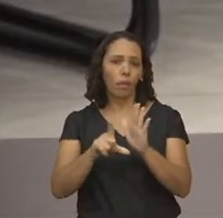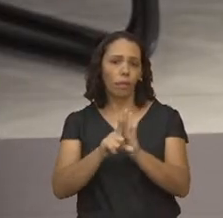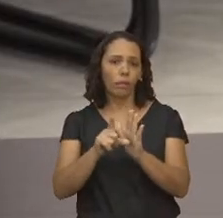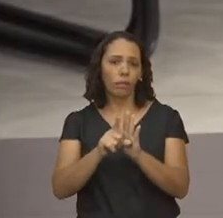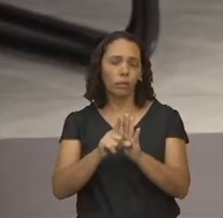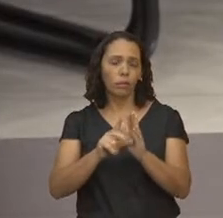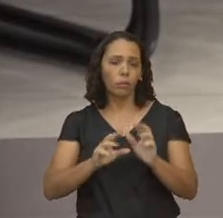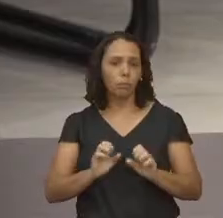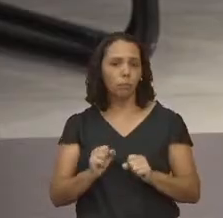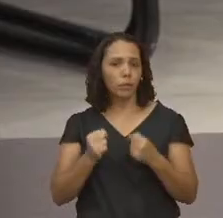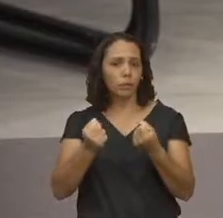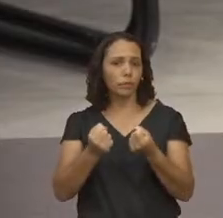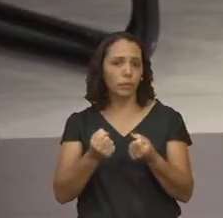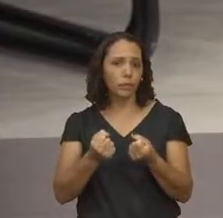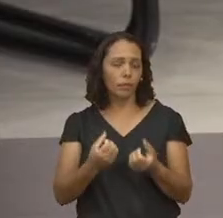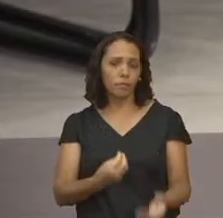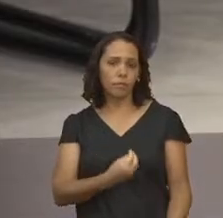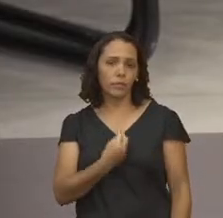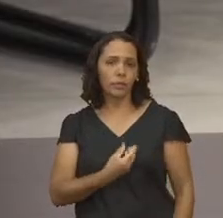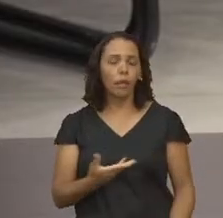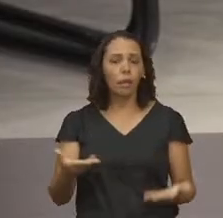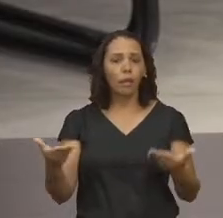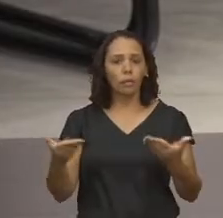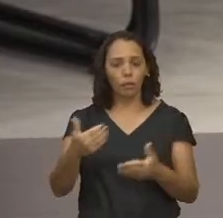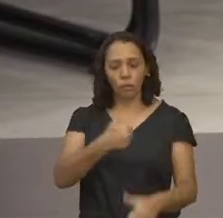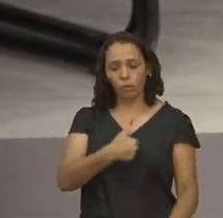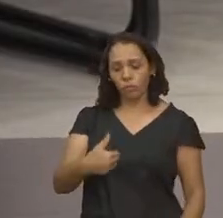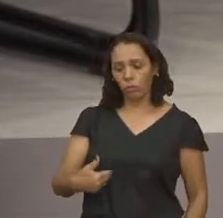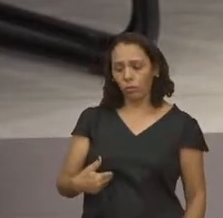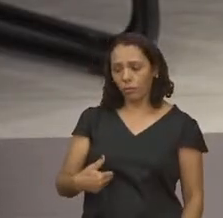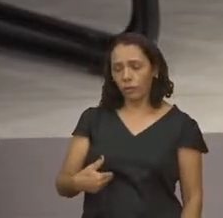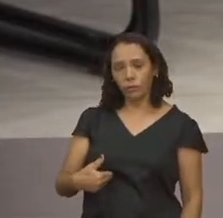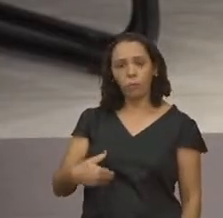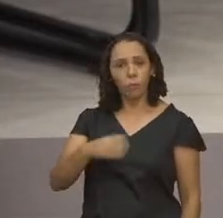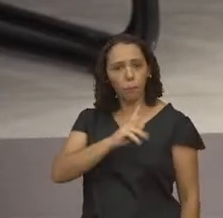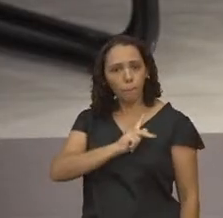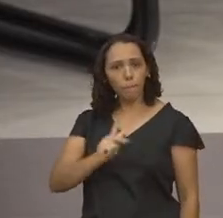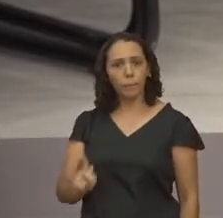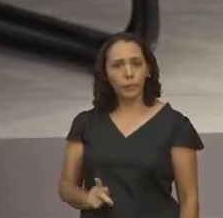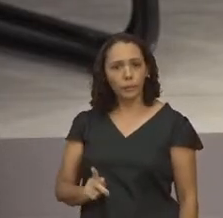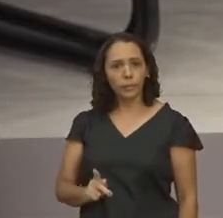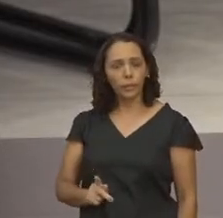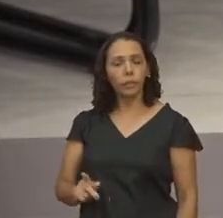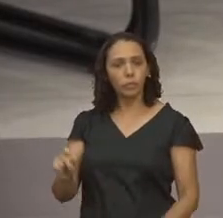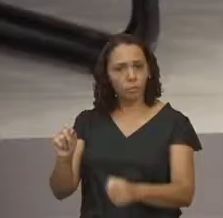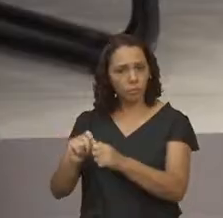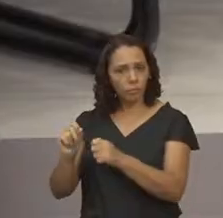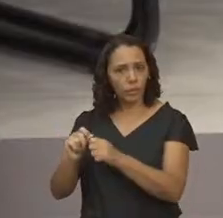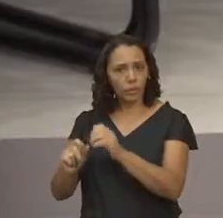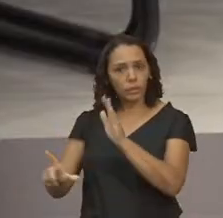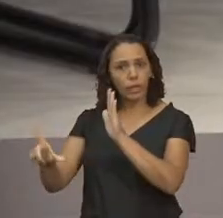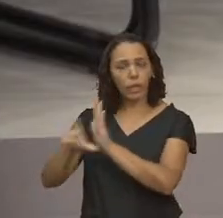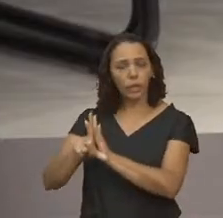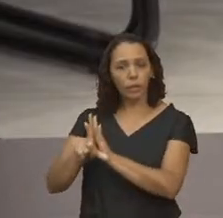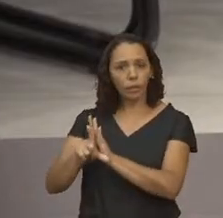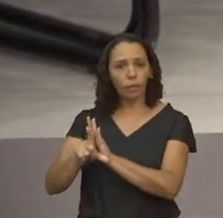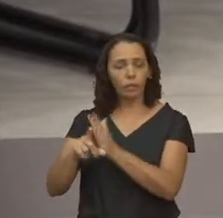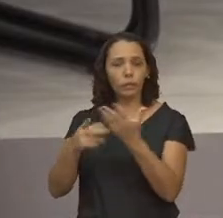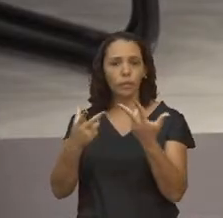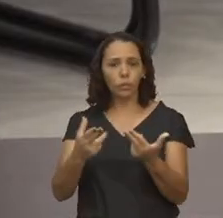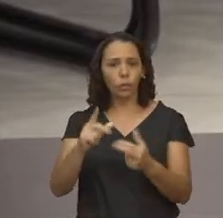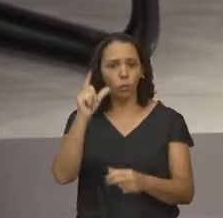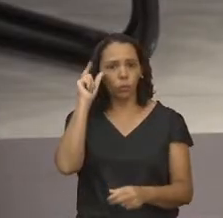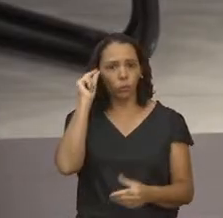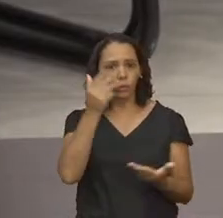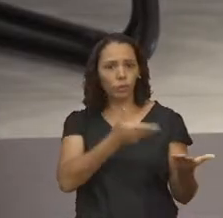E agora, quando se tem no governo alguém que tem a responsabilidade, fez, assim como Vossa Excelência tem a responsabilidade de fazer aqui no